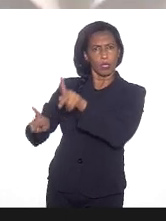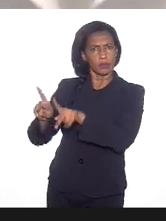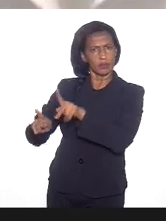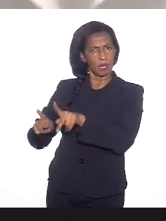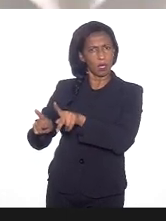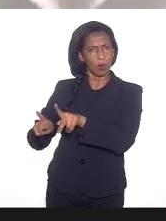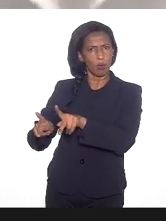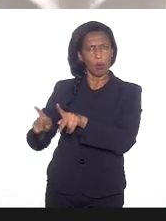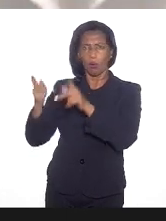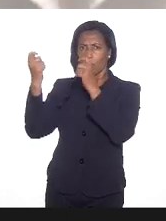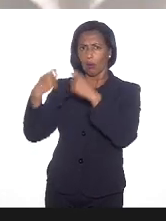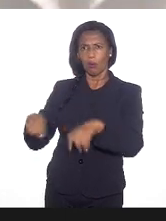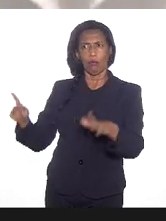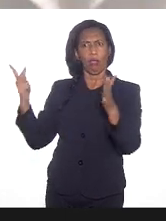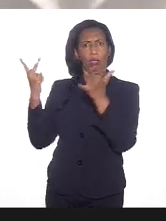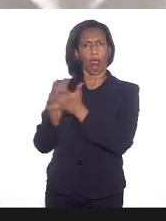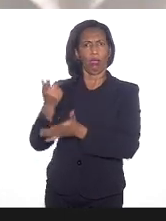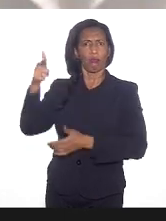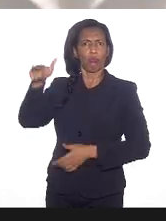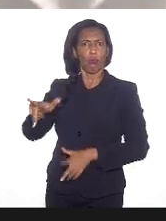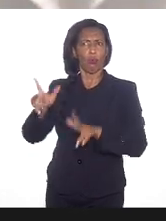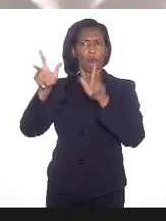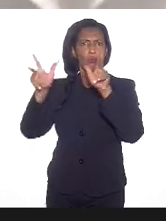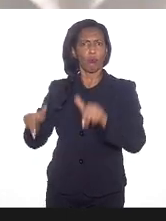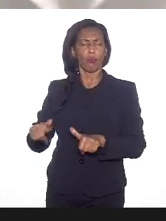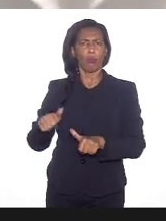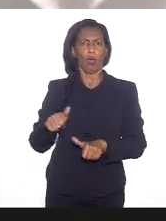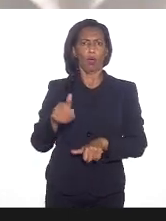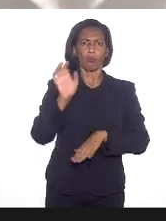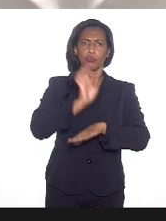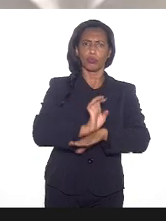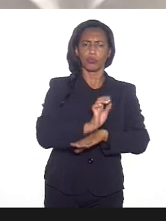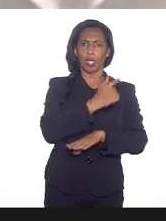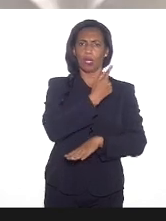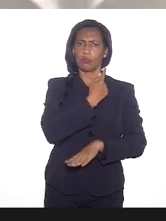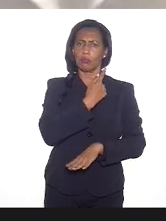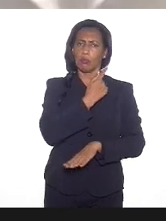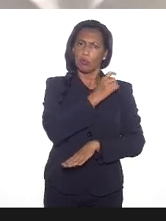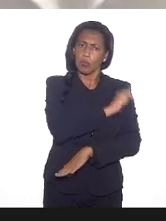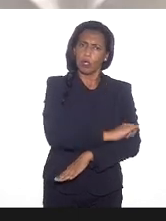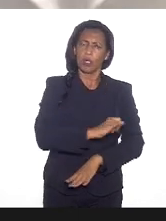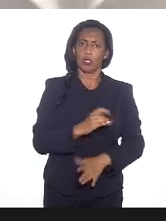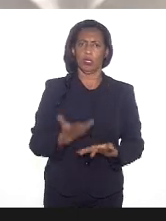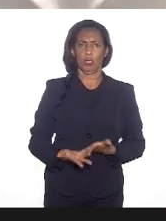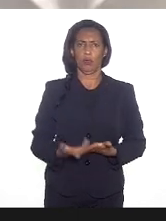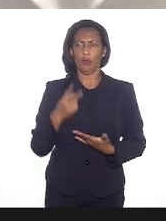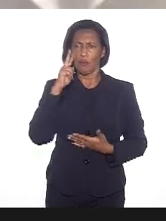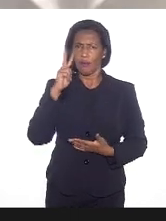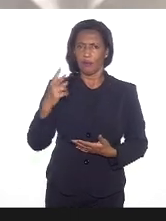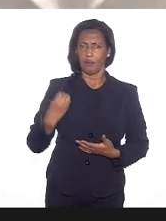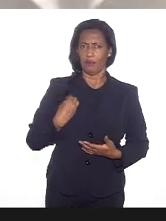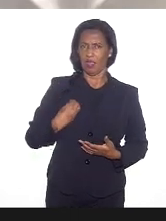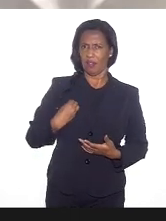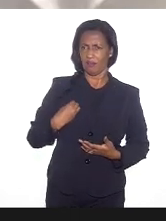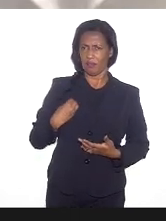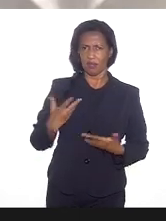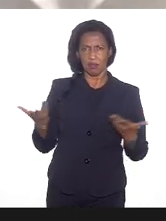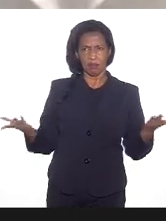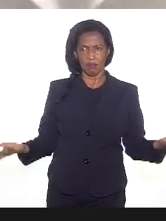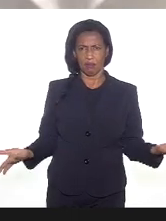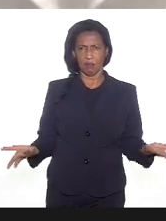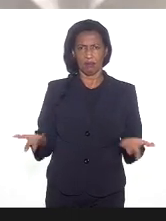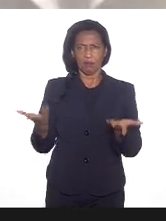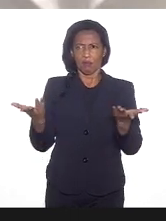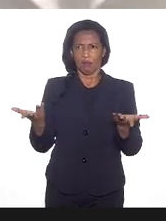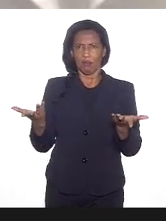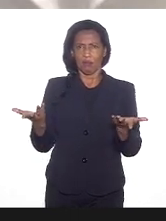que o Estado do Rio de Janeiro passou. Porque ver a vida do jeito que ela é, como diz Nelson Rodrigues, com